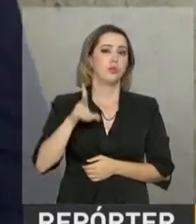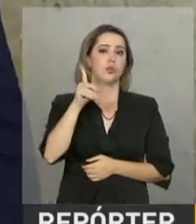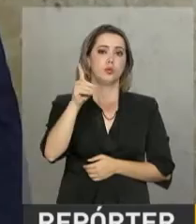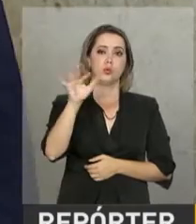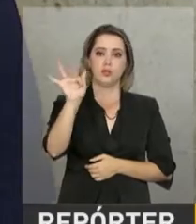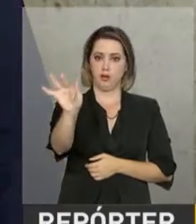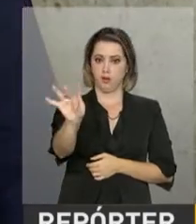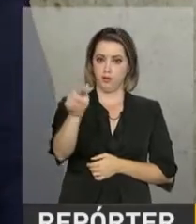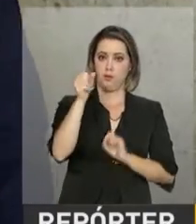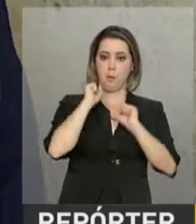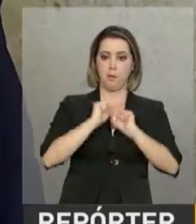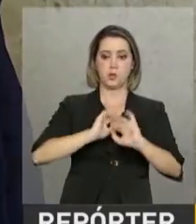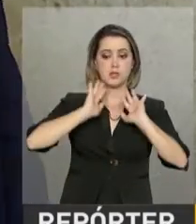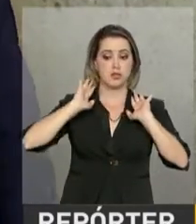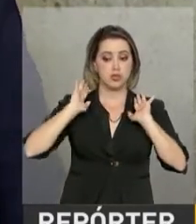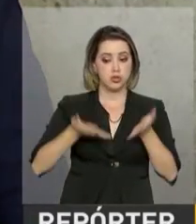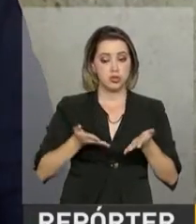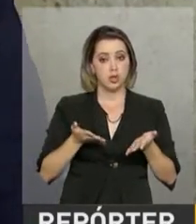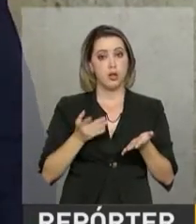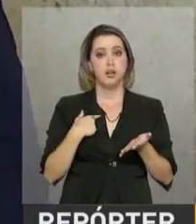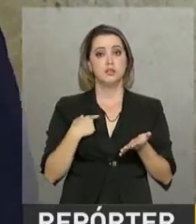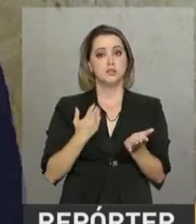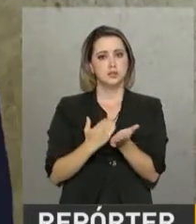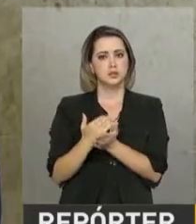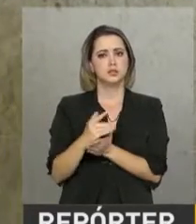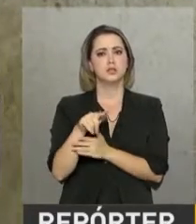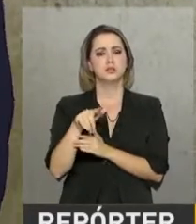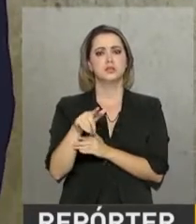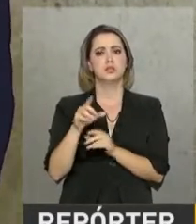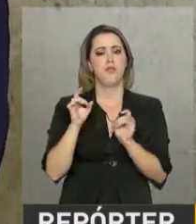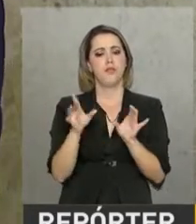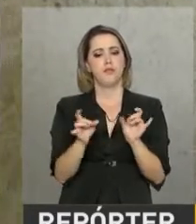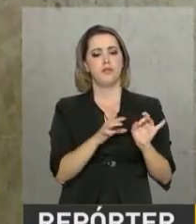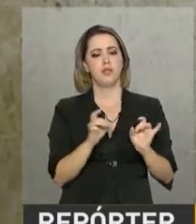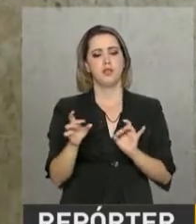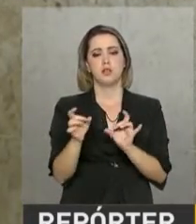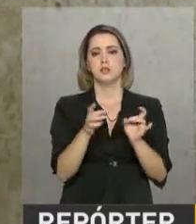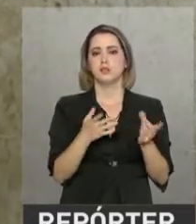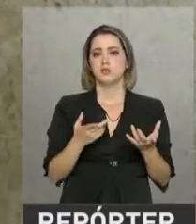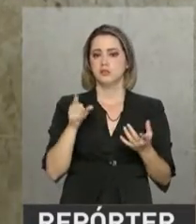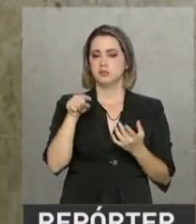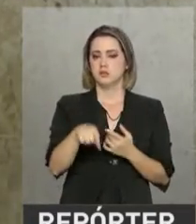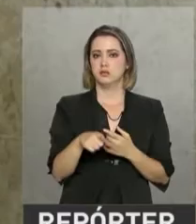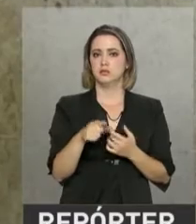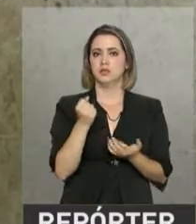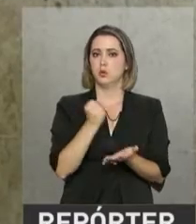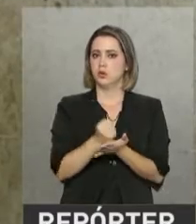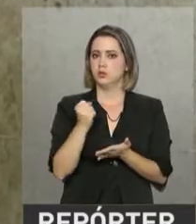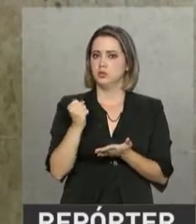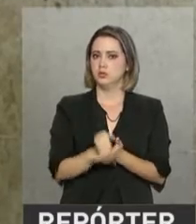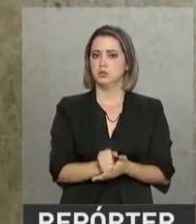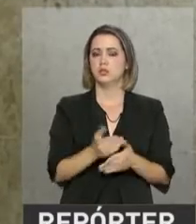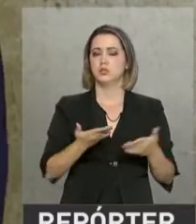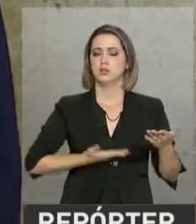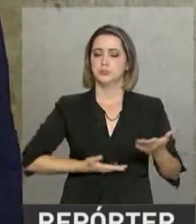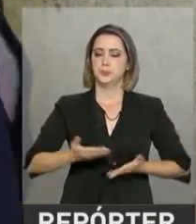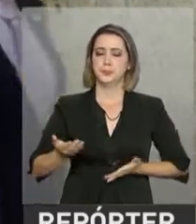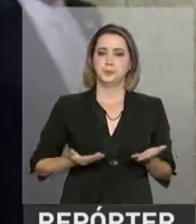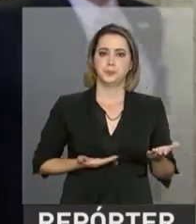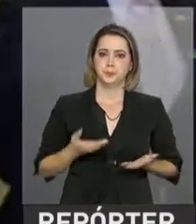porta imediatamente à quadra o processo licitatório para a contratação dos serviços